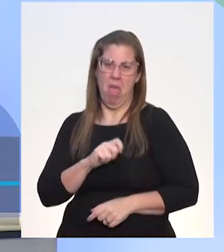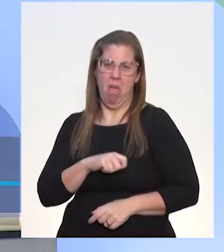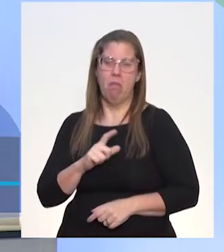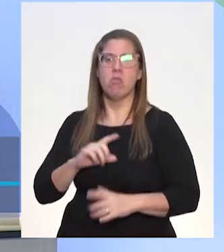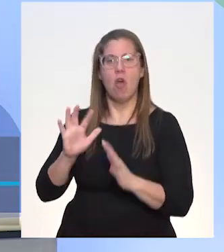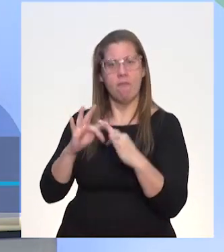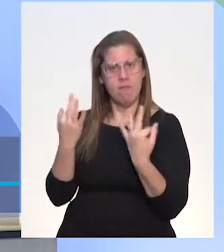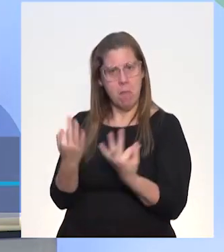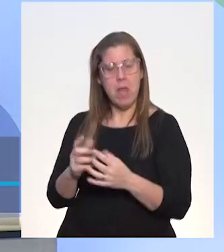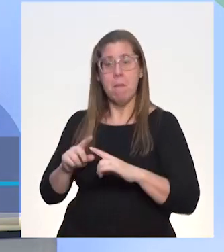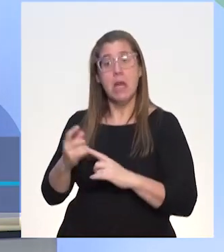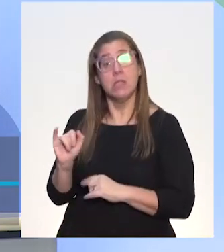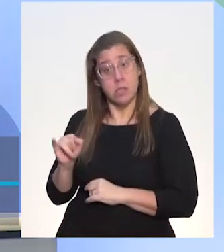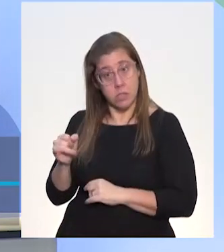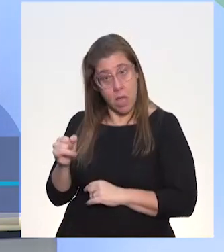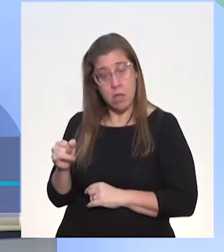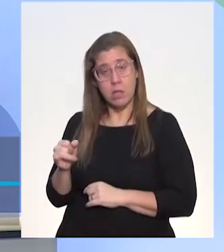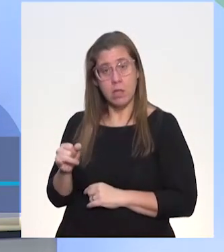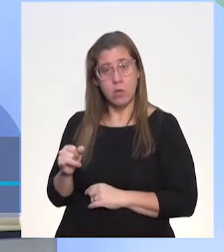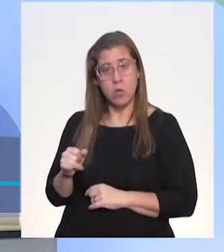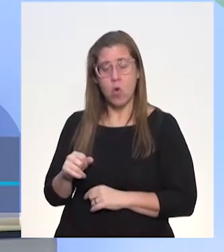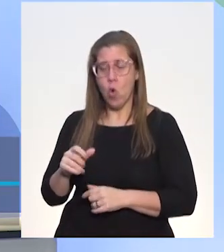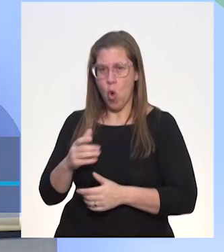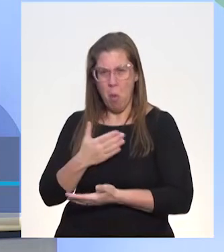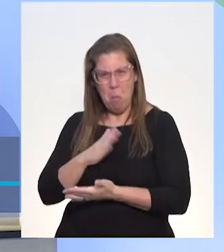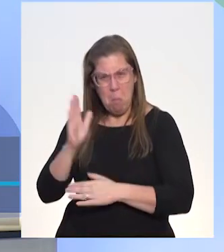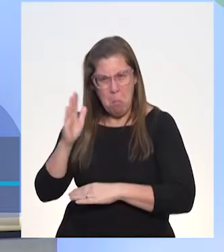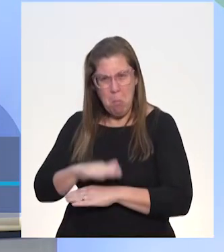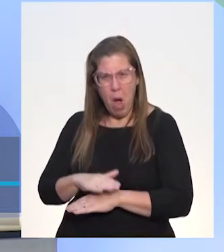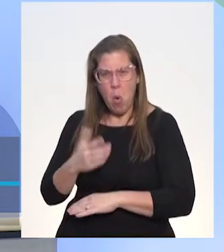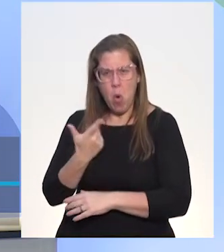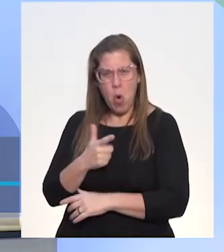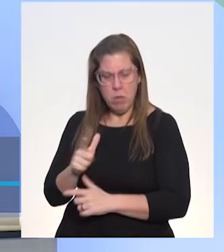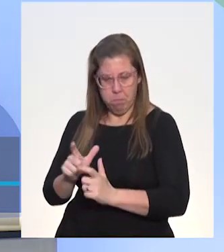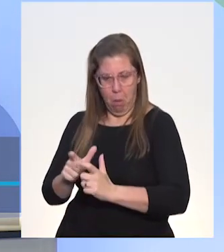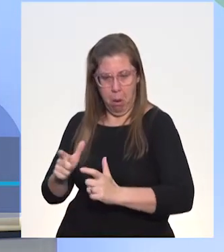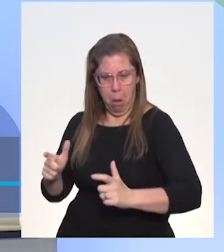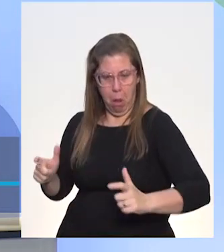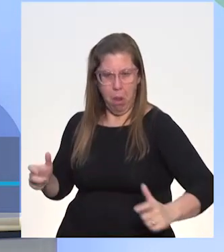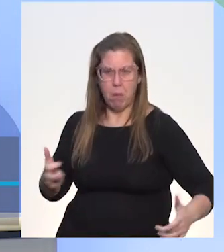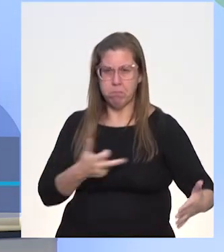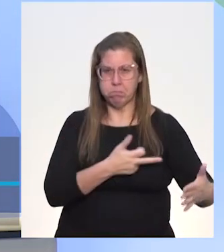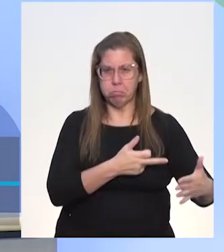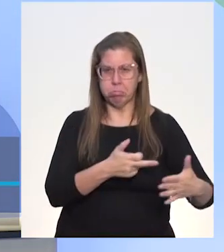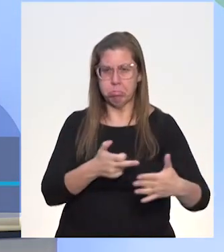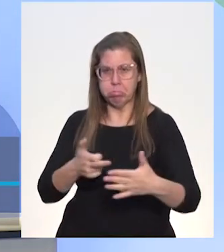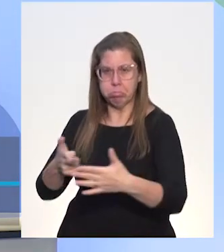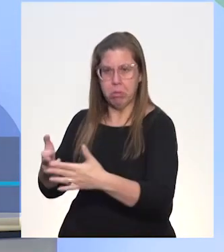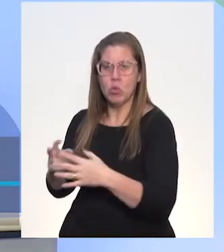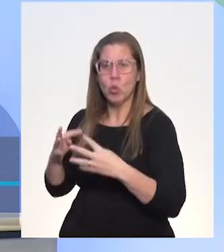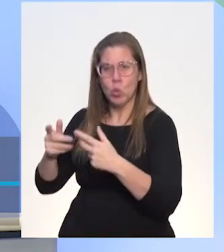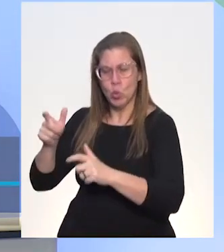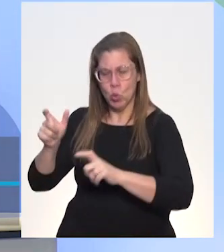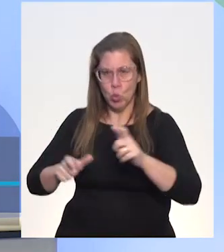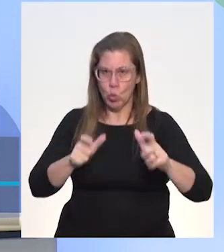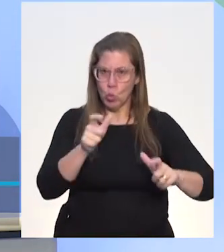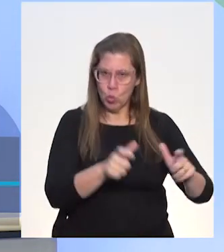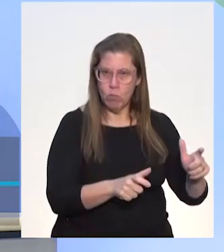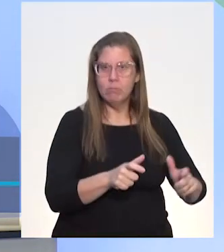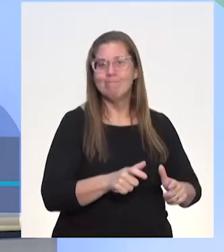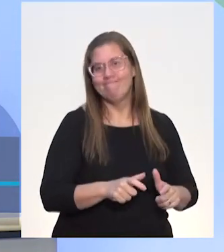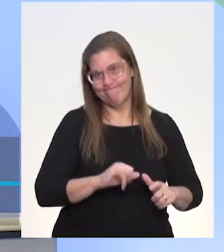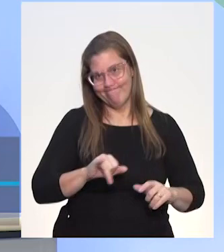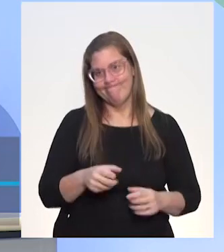mas que eles sim fomentaram o mal que foi o genocídio, o extermínio em massa da população